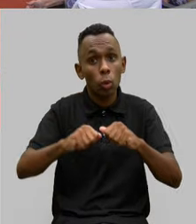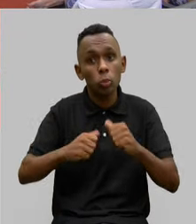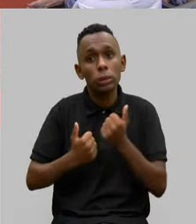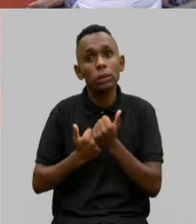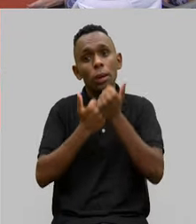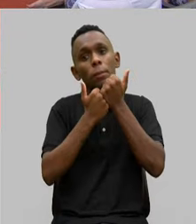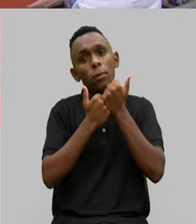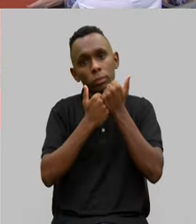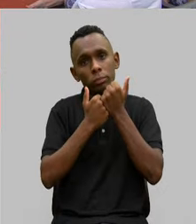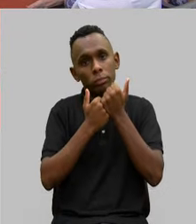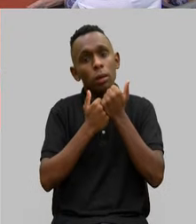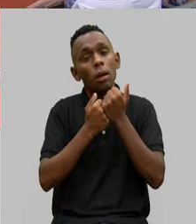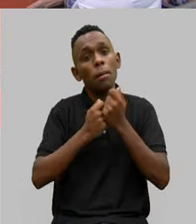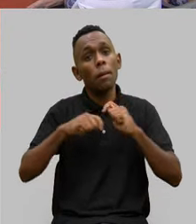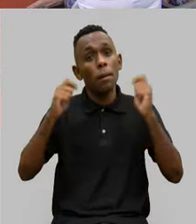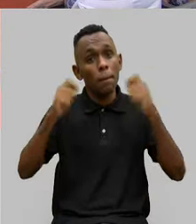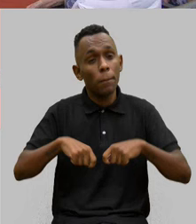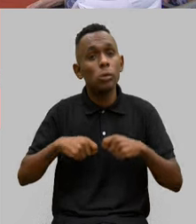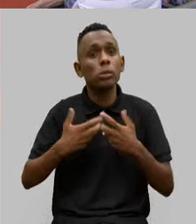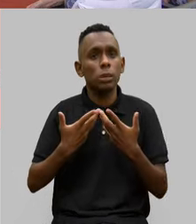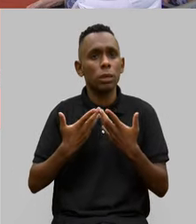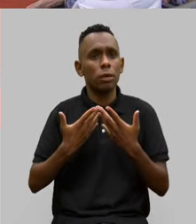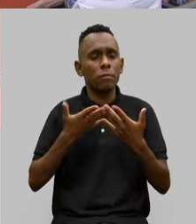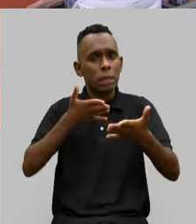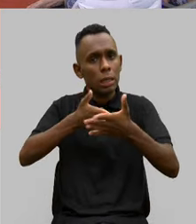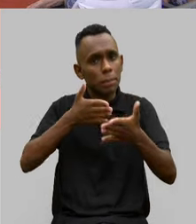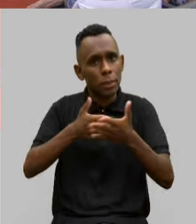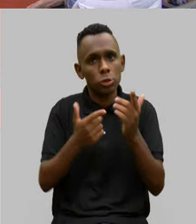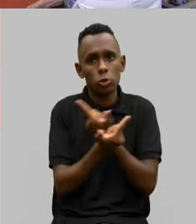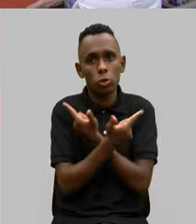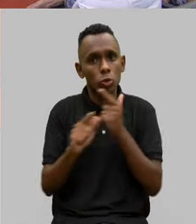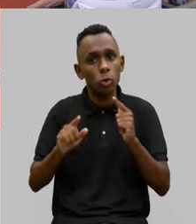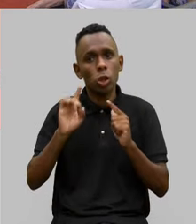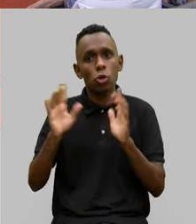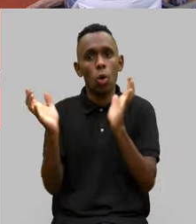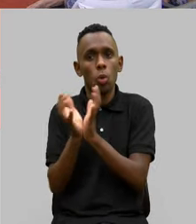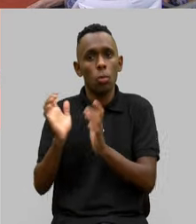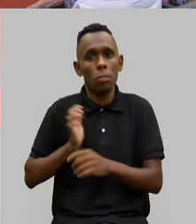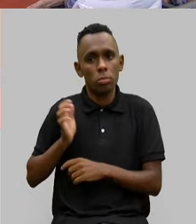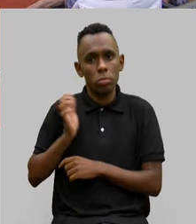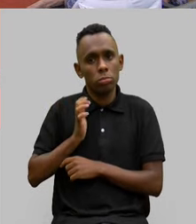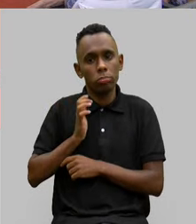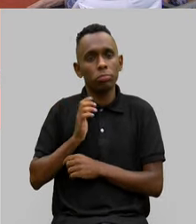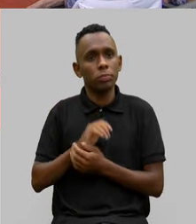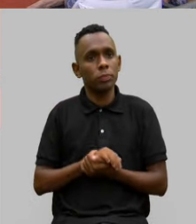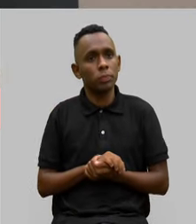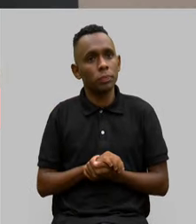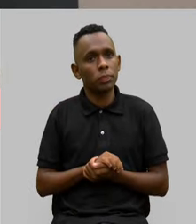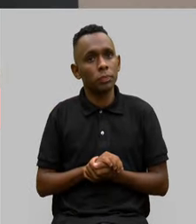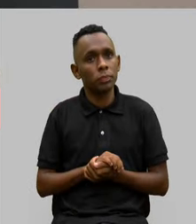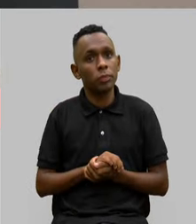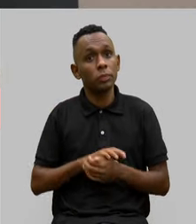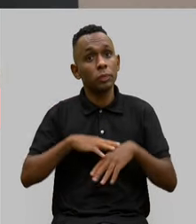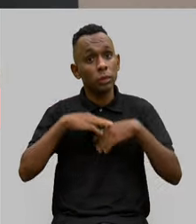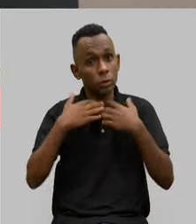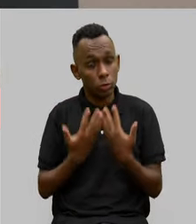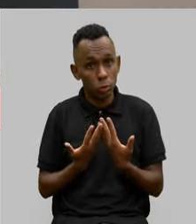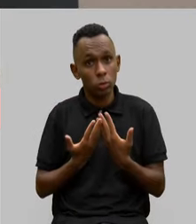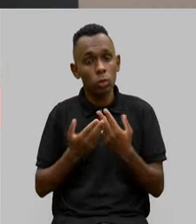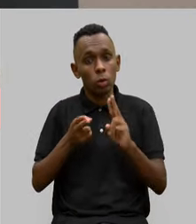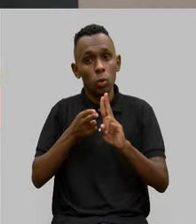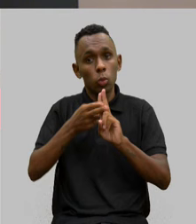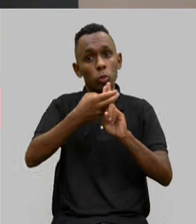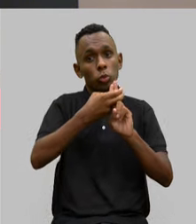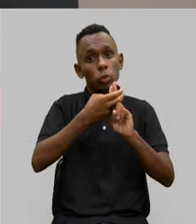apoio para que essa planta não se limite à classe mais rica e abastada então a o o SUS